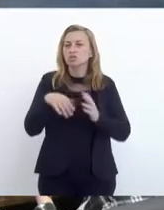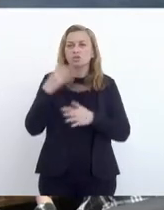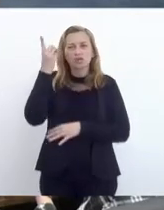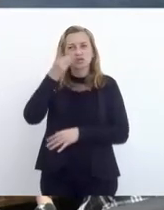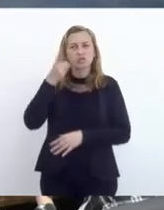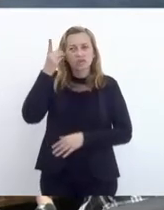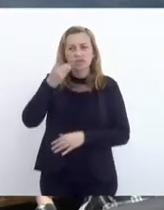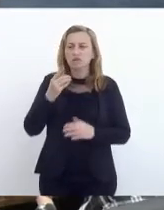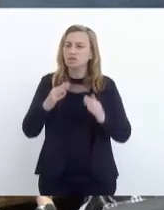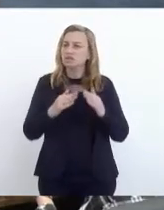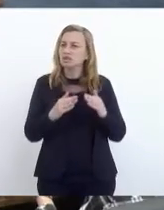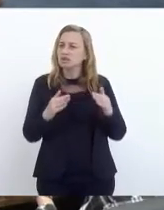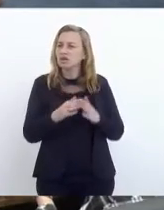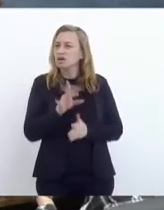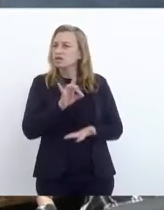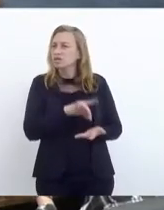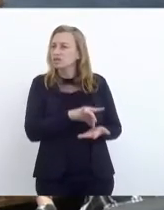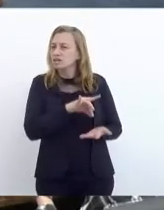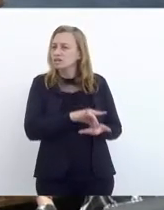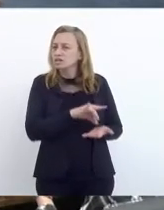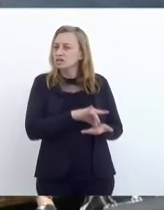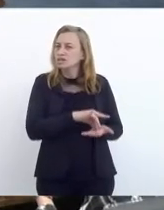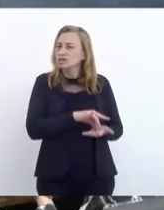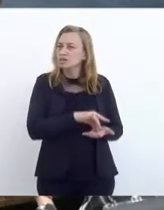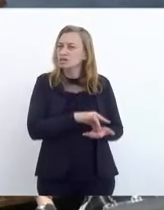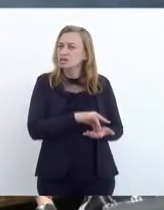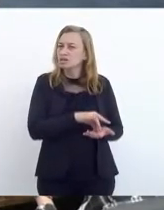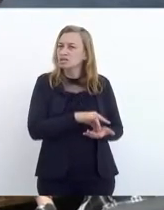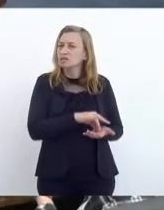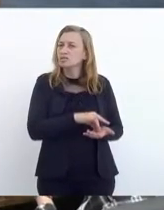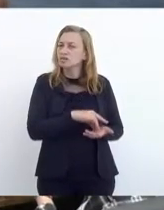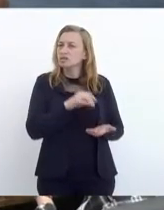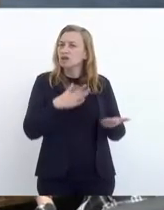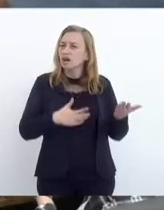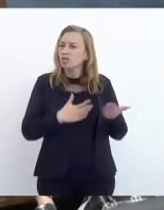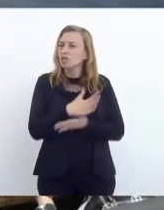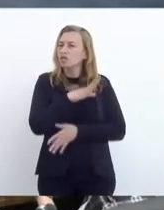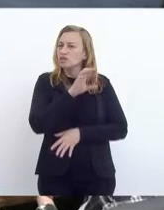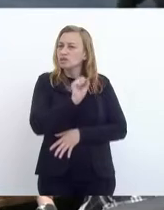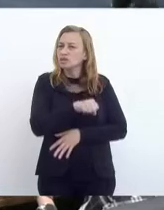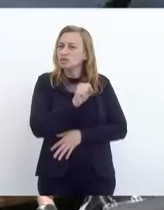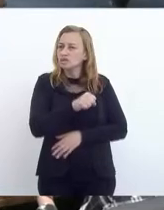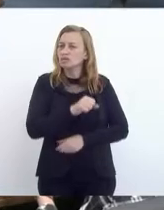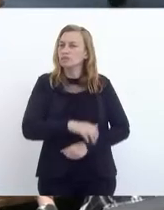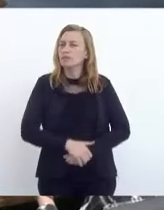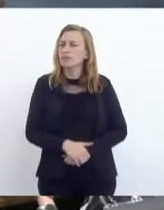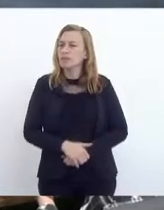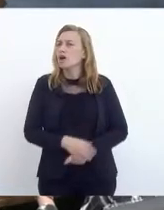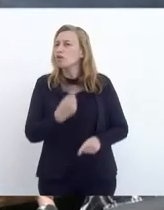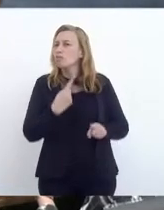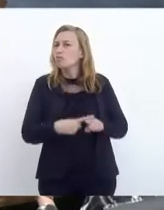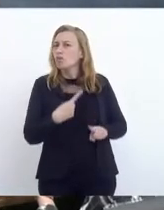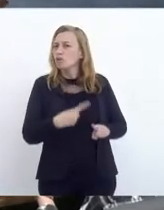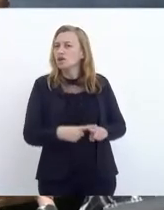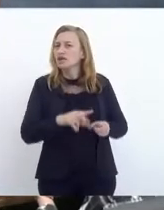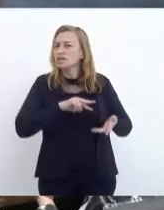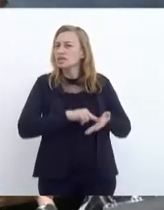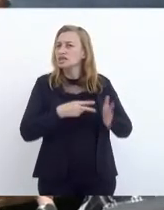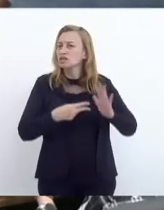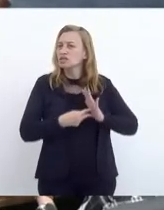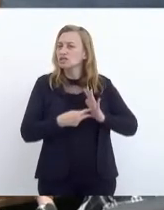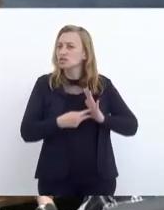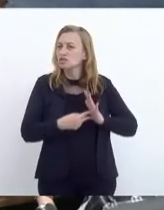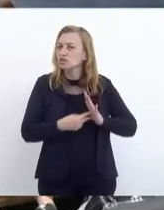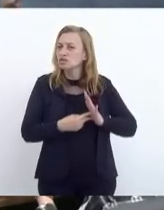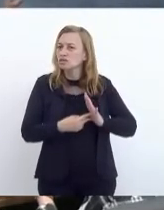desta casa, que realmente merece a aprovação por unanimidade, porque significa um